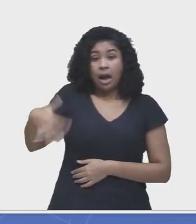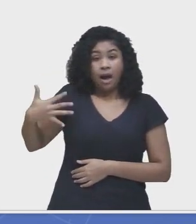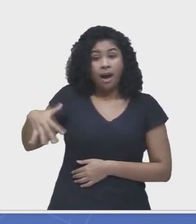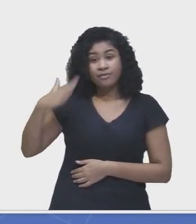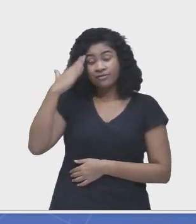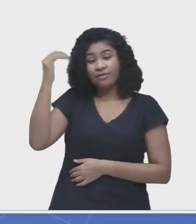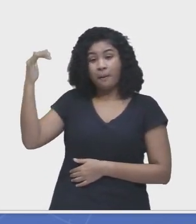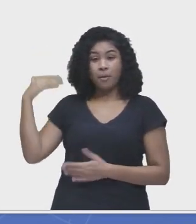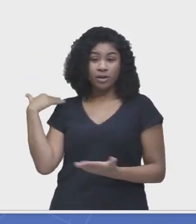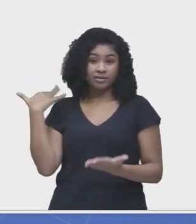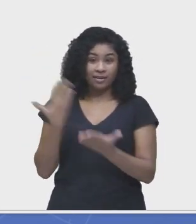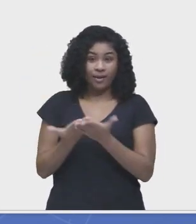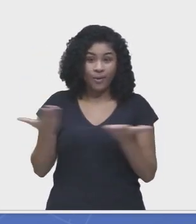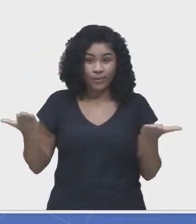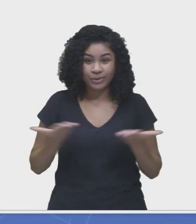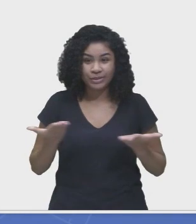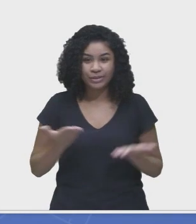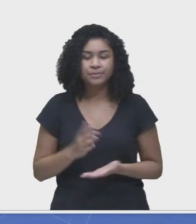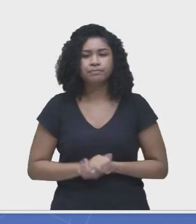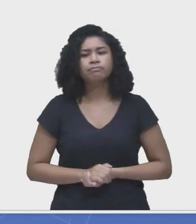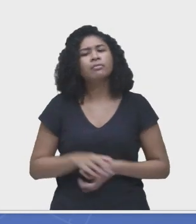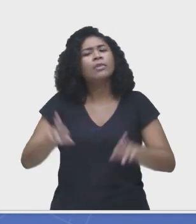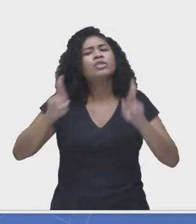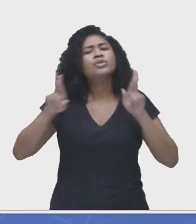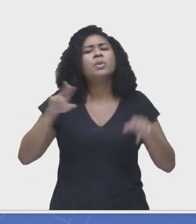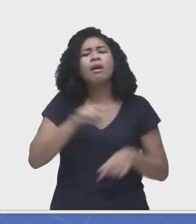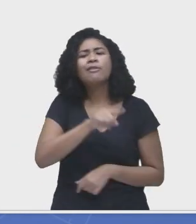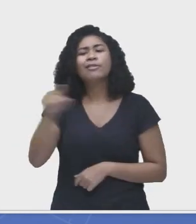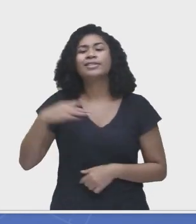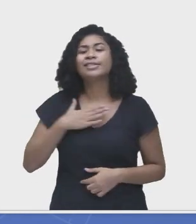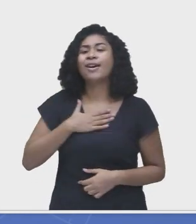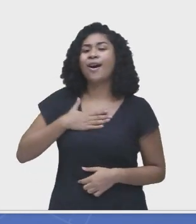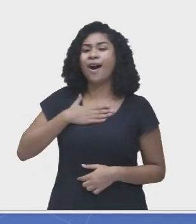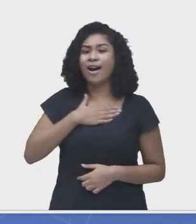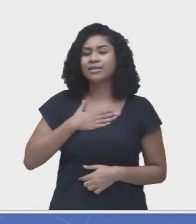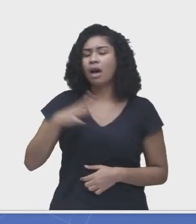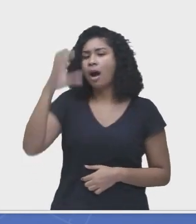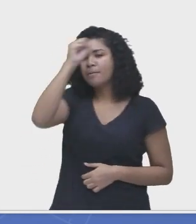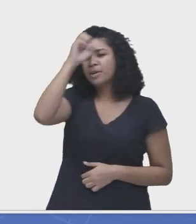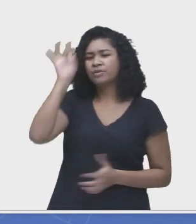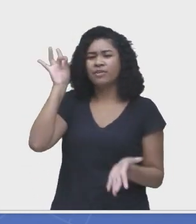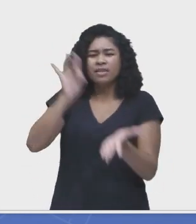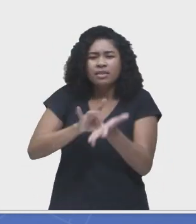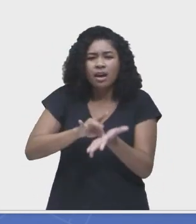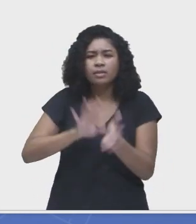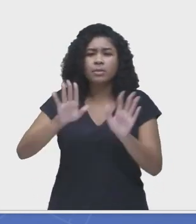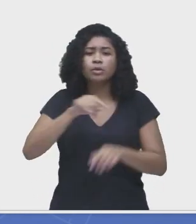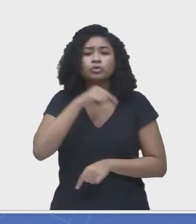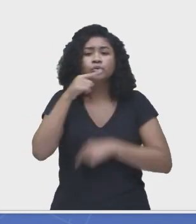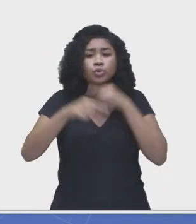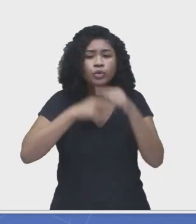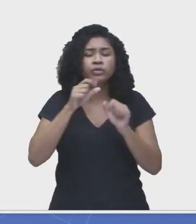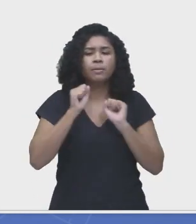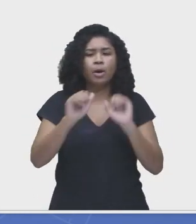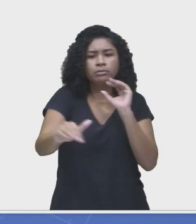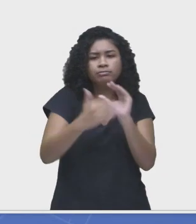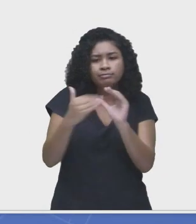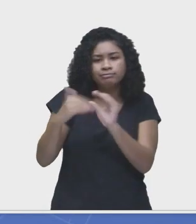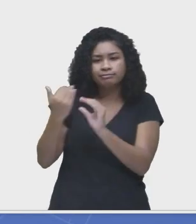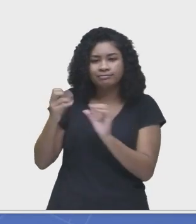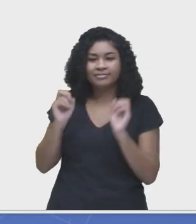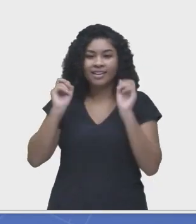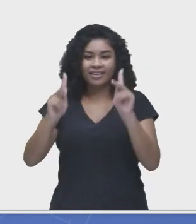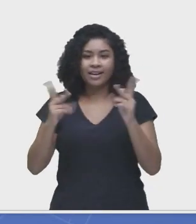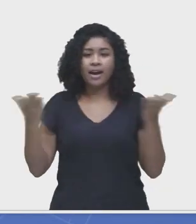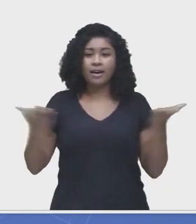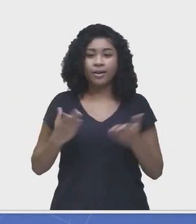que vocês tenham aí aprendido, mas qualquer dúvida podem nos chamar no chat, podem nos chamar a qualquer momento. E agora nós vamos para a